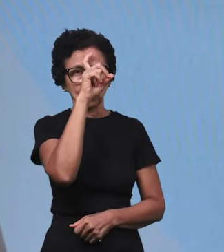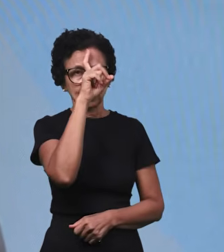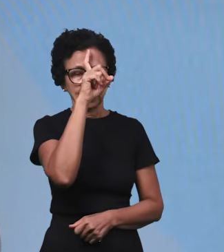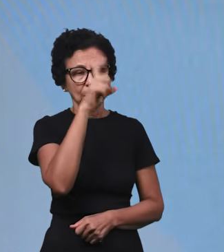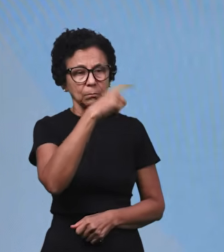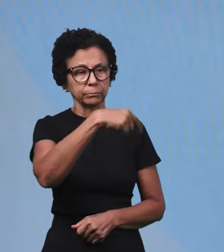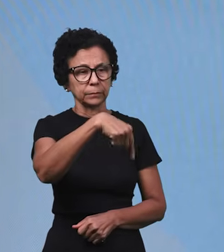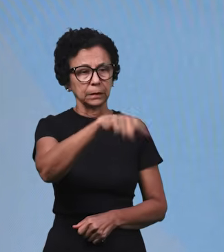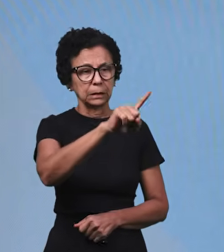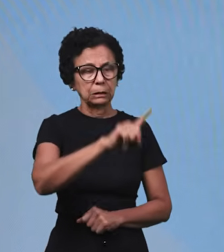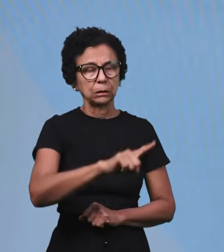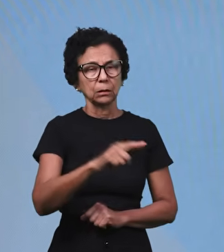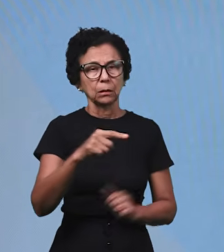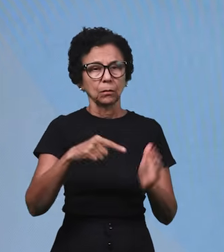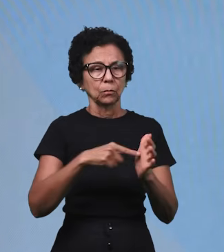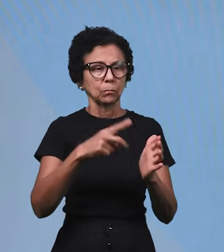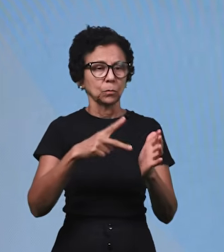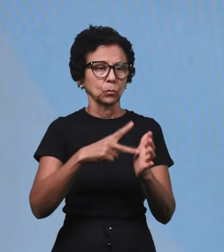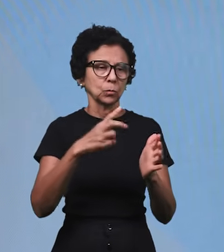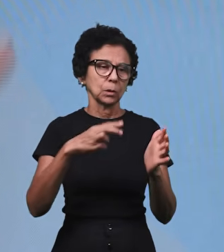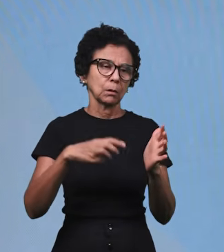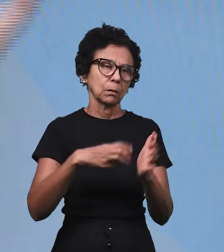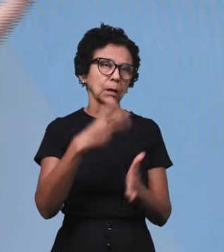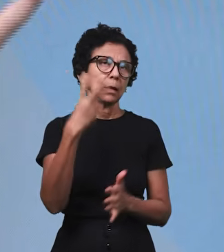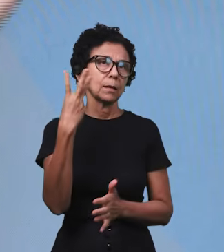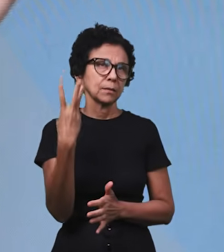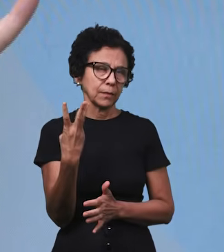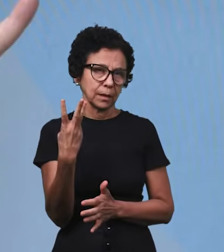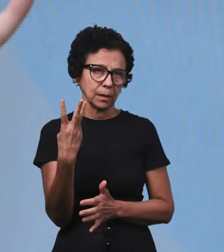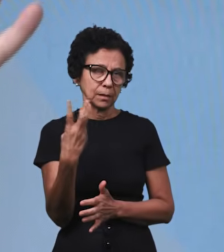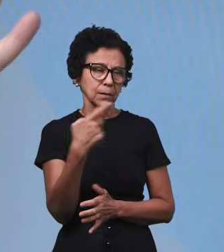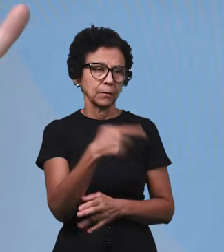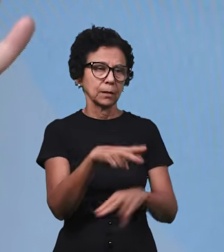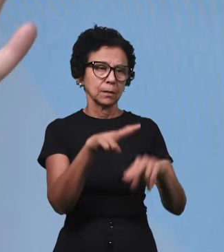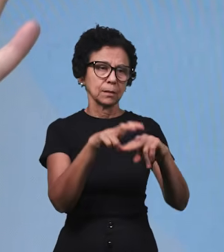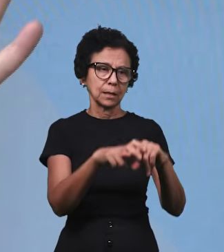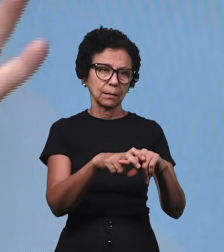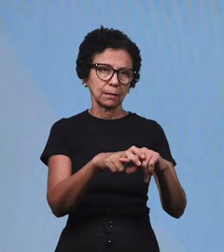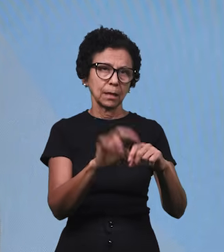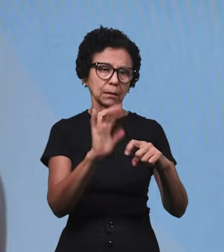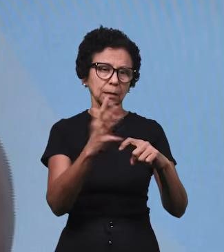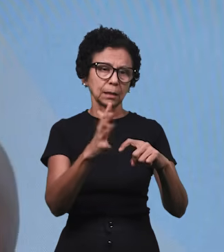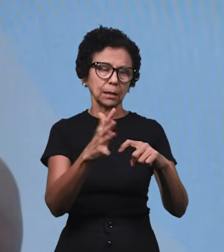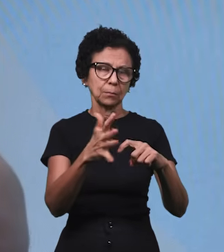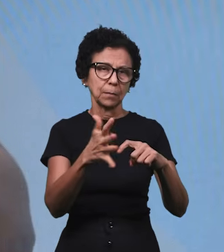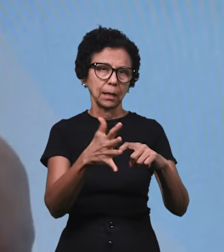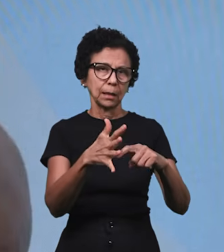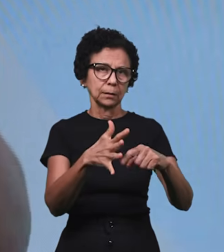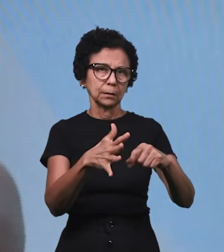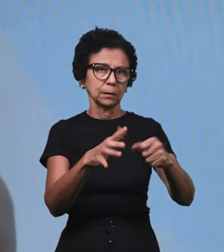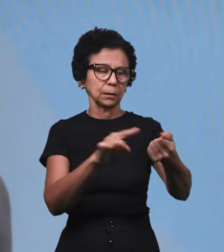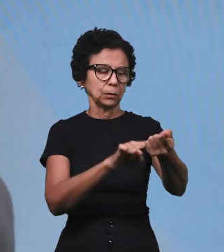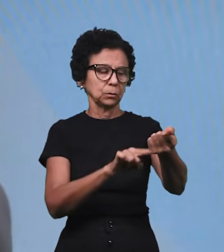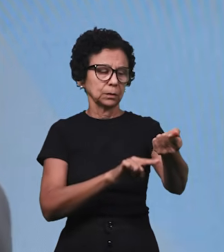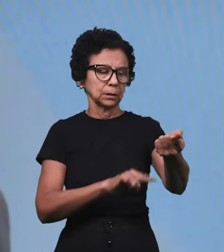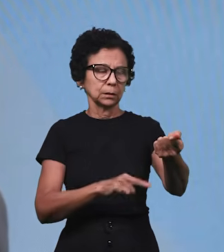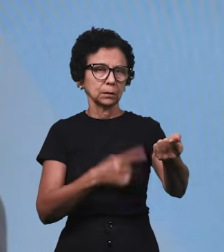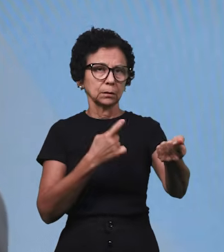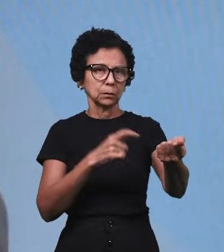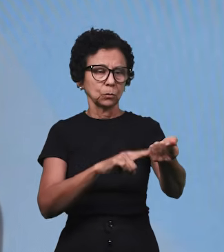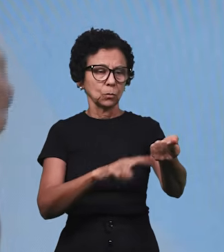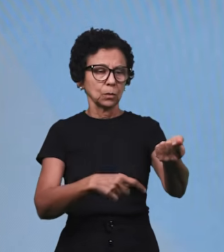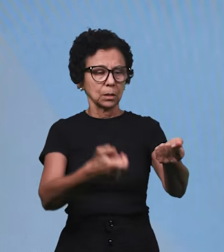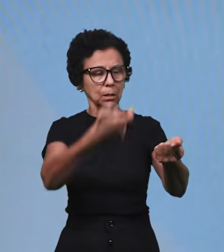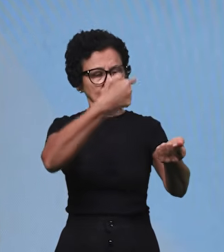durante 3 vezes por semana ou mais, para ficar 4 horas ligado na máquina, com aquele sangue sendo filtrado,